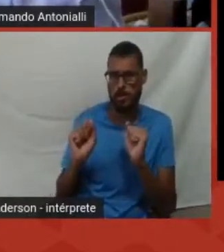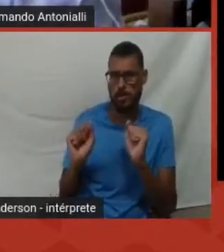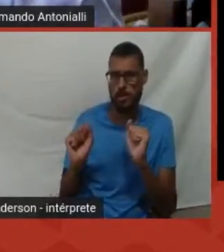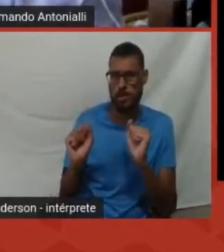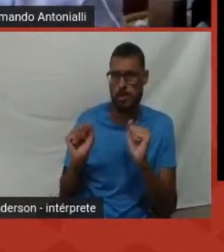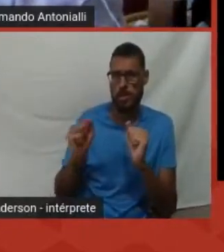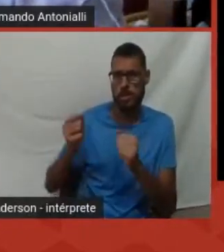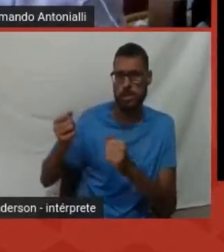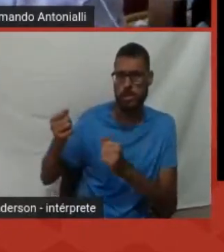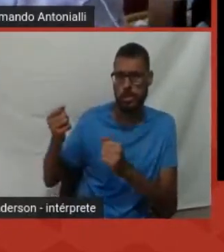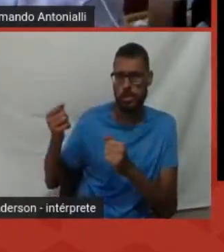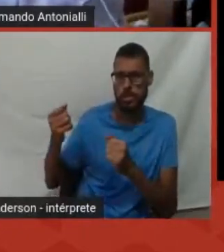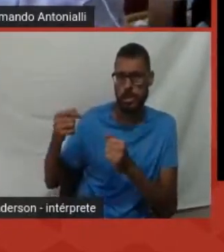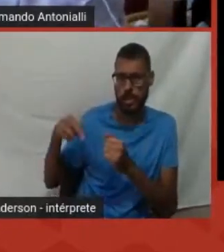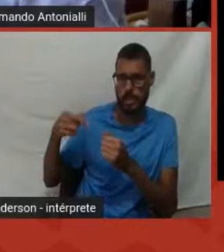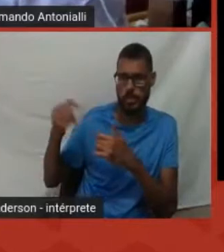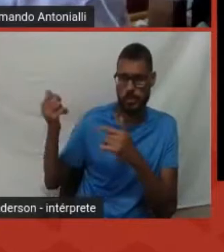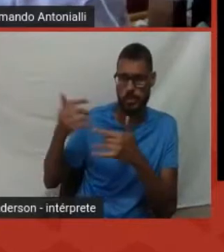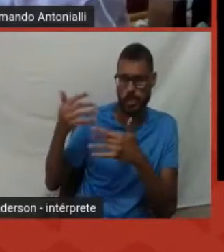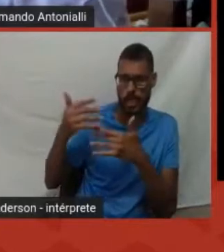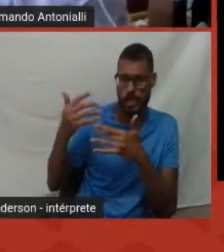no chat